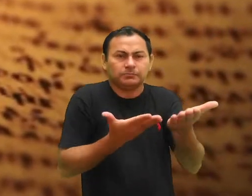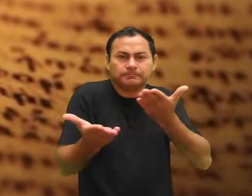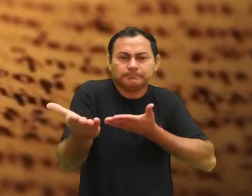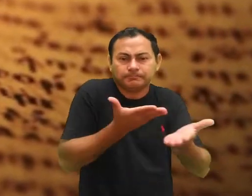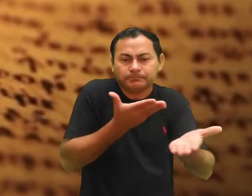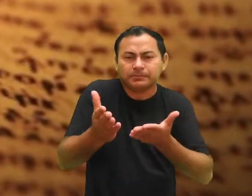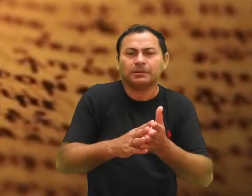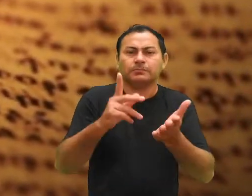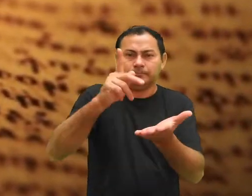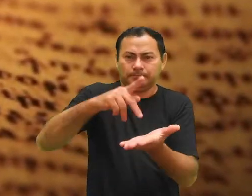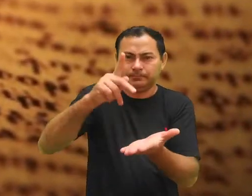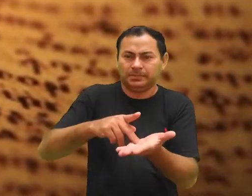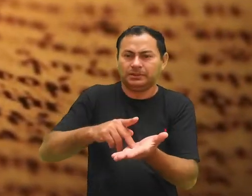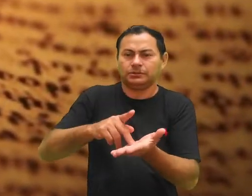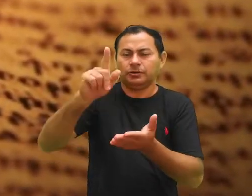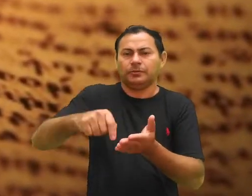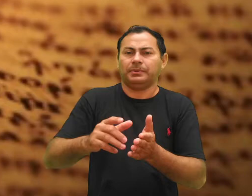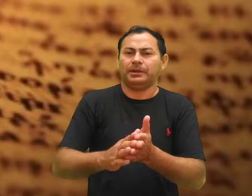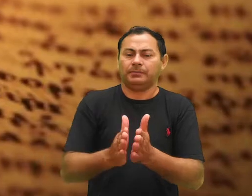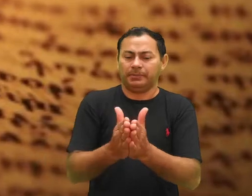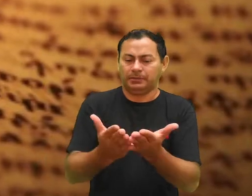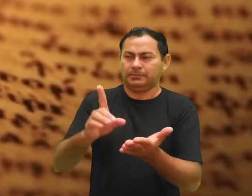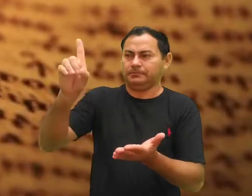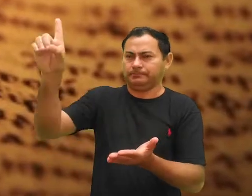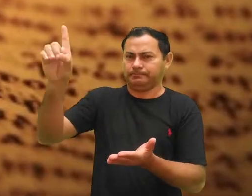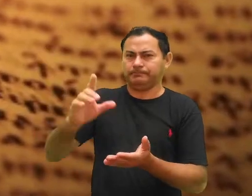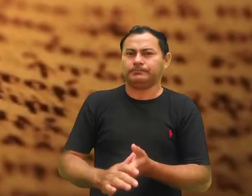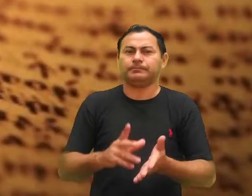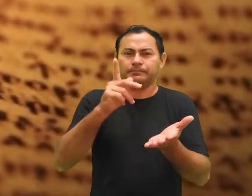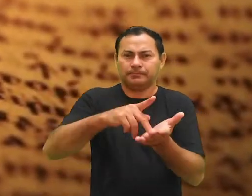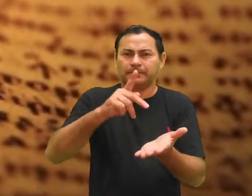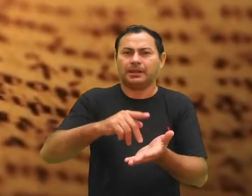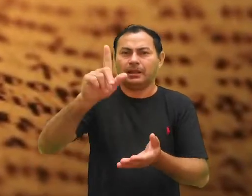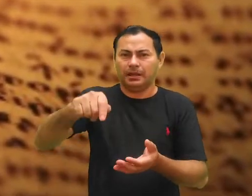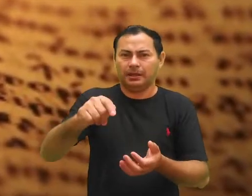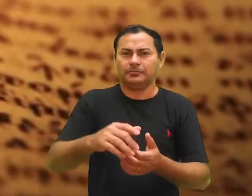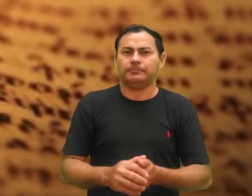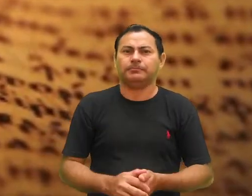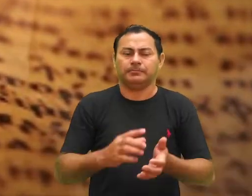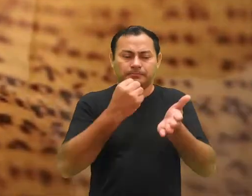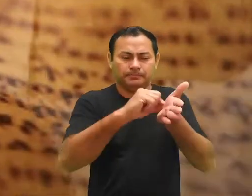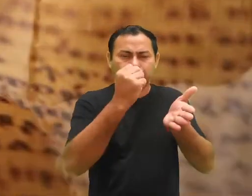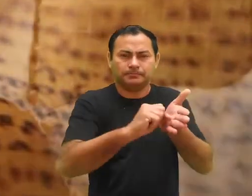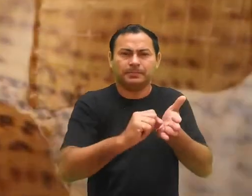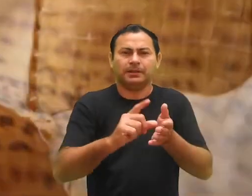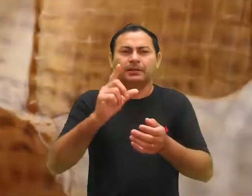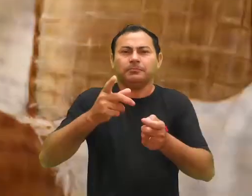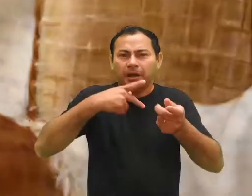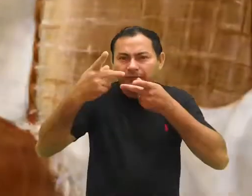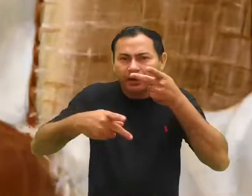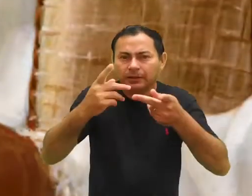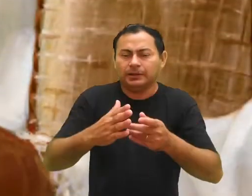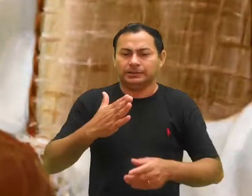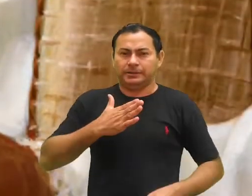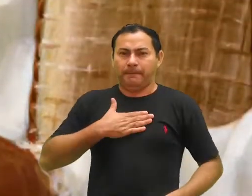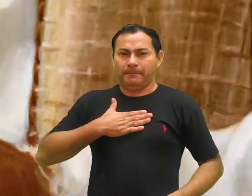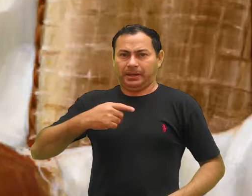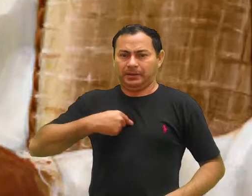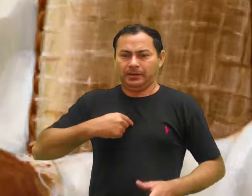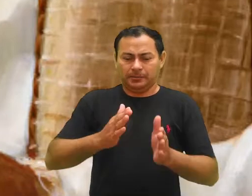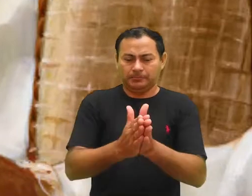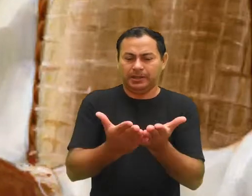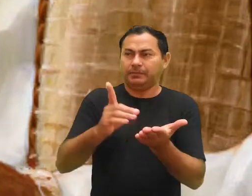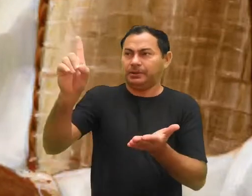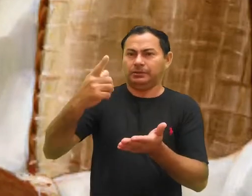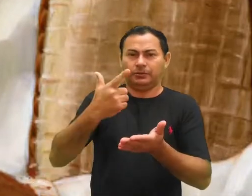as Escrituras ao compartilhar com eles uma verdade sobre elas. Essa verdade era: as Escrituras estavam falando